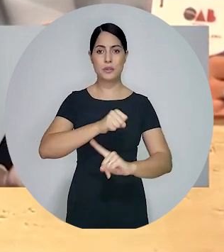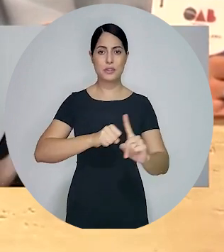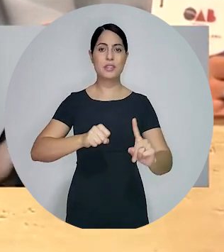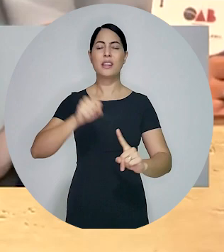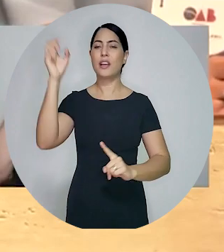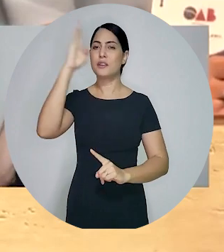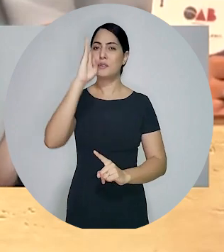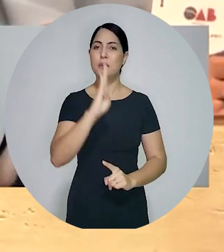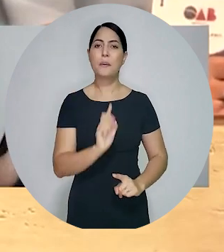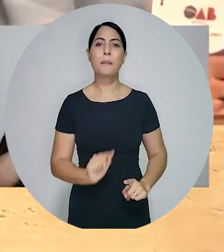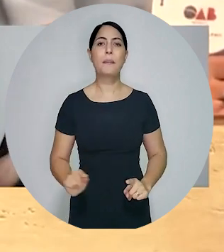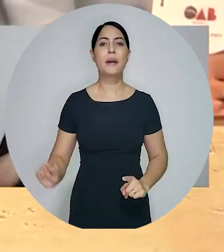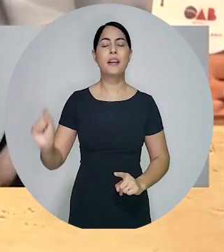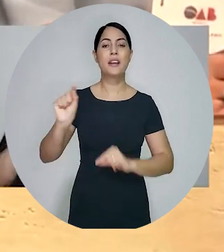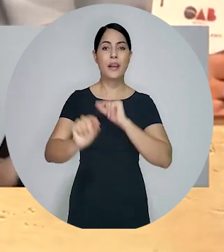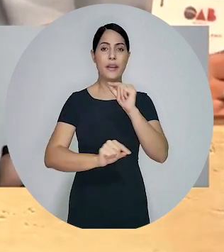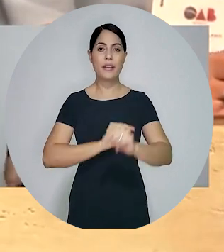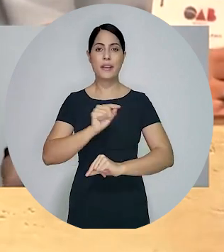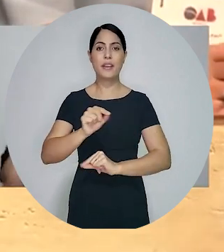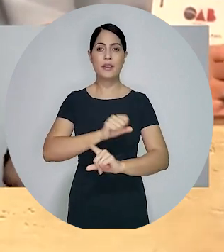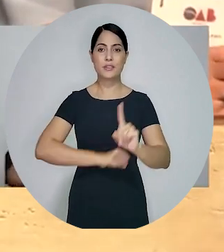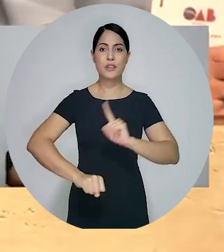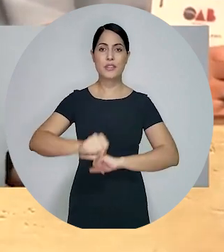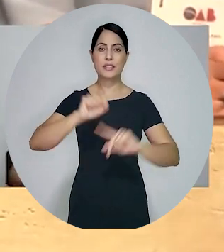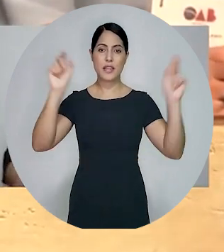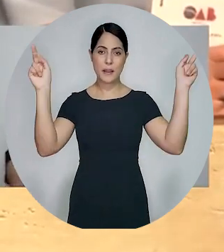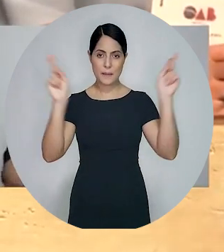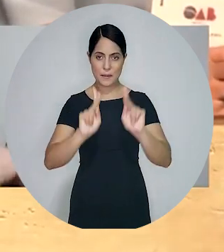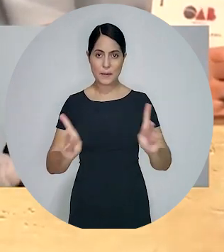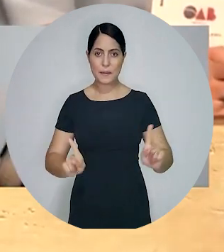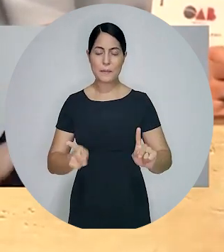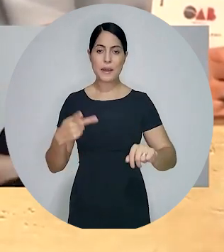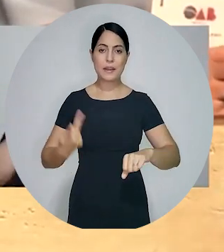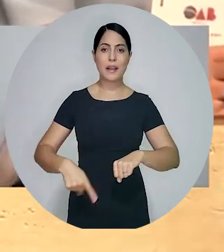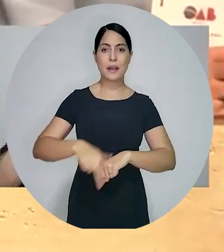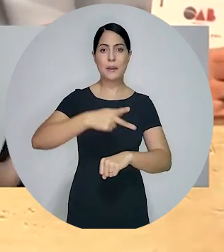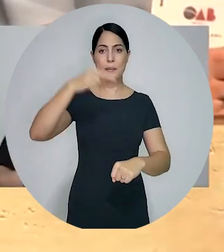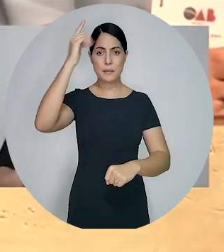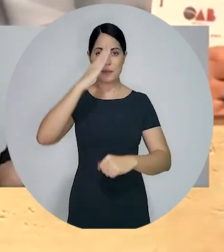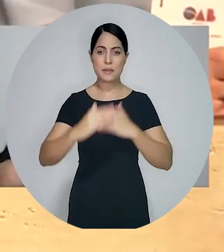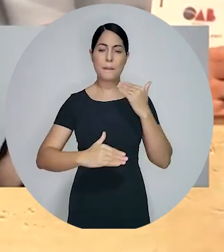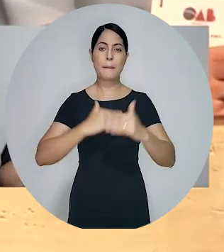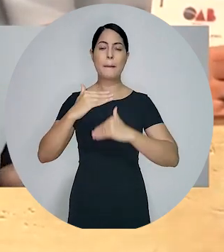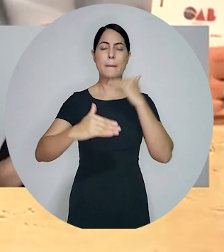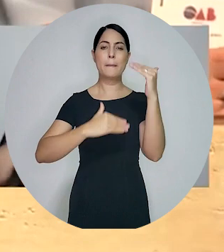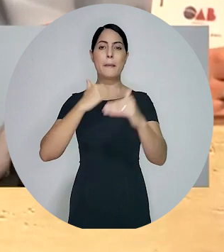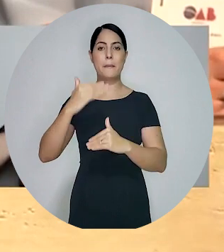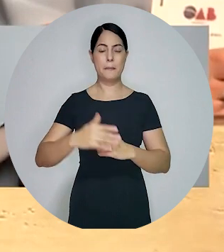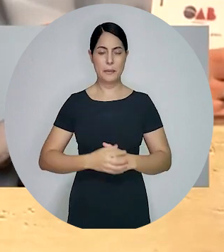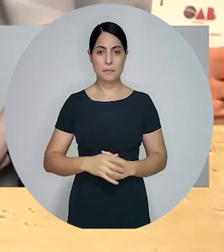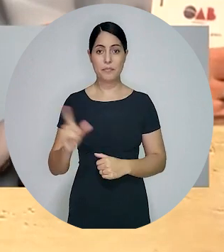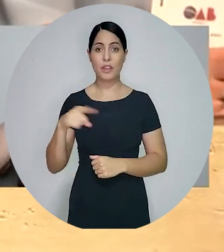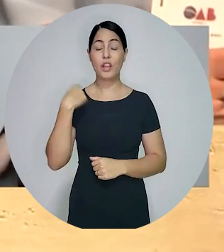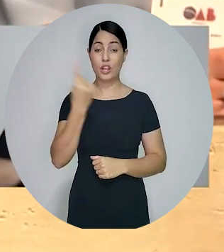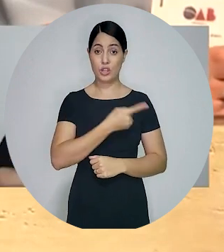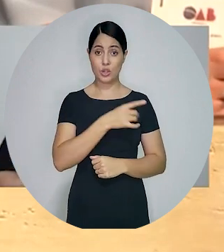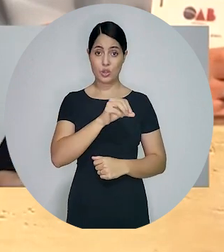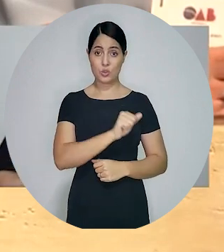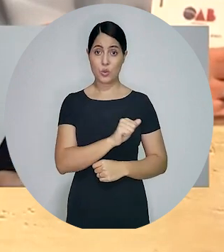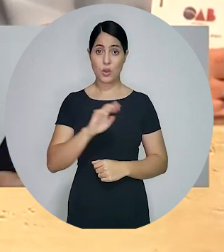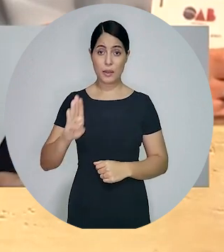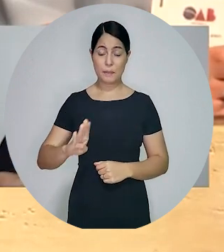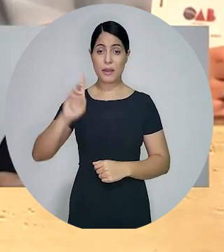para toda a sociedade do resgate e pacificação social necessária para o nosso país. E a ordem, com essa